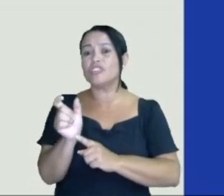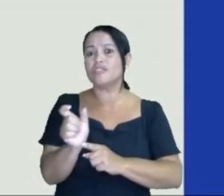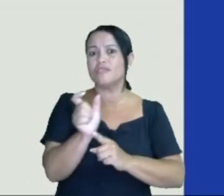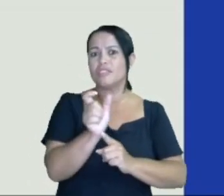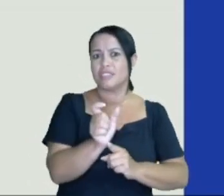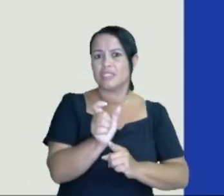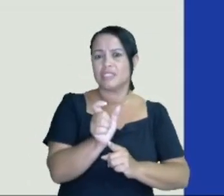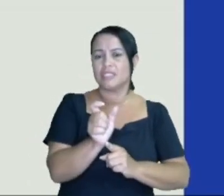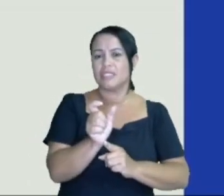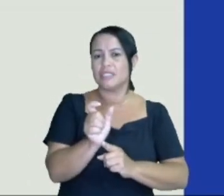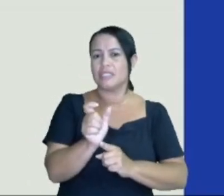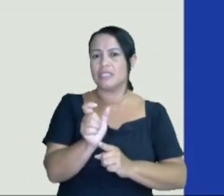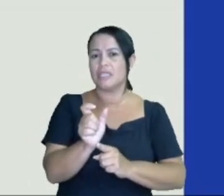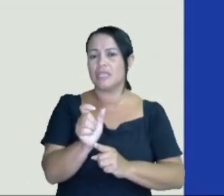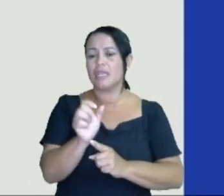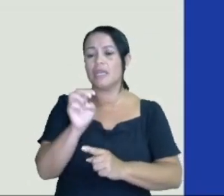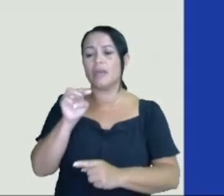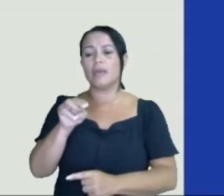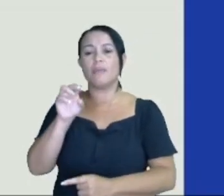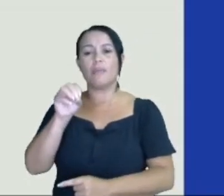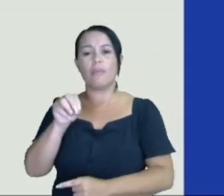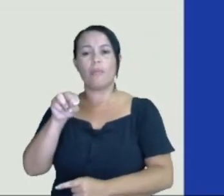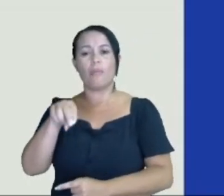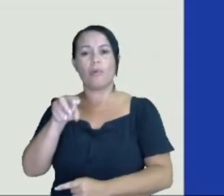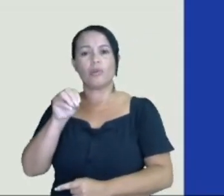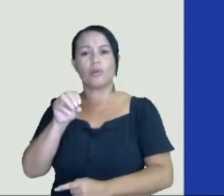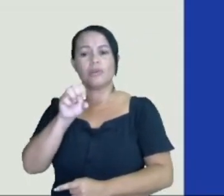divide em monossílabo,